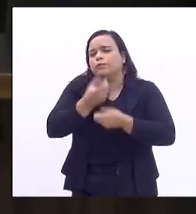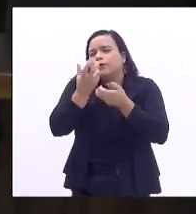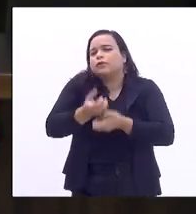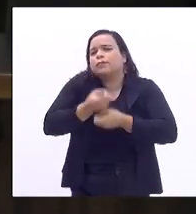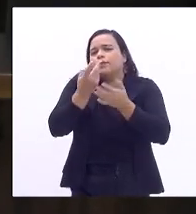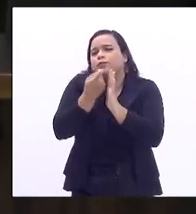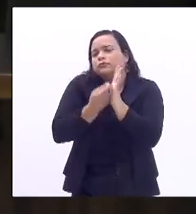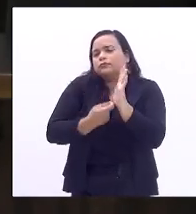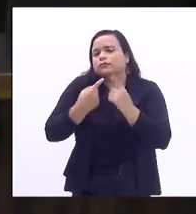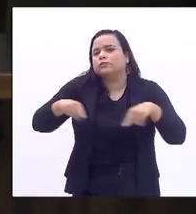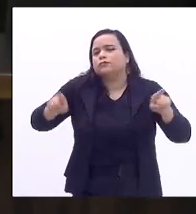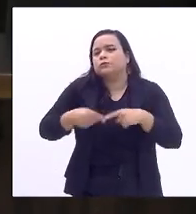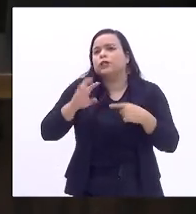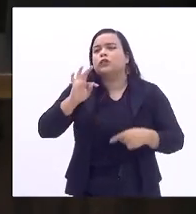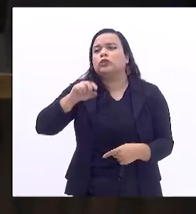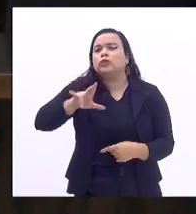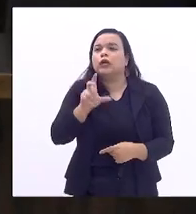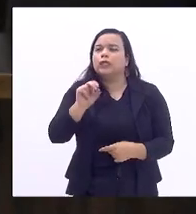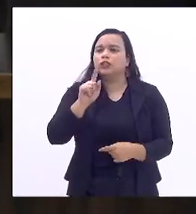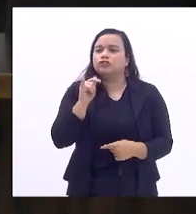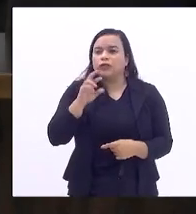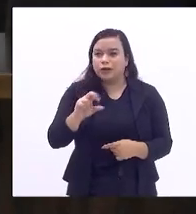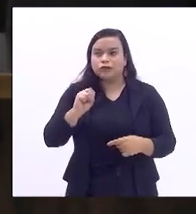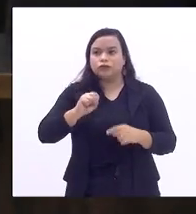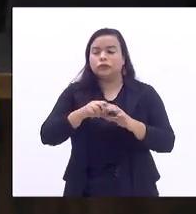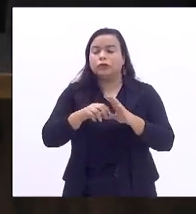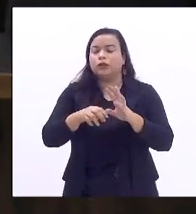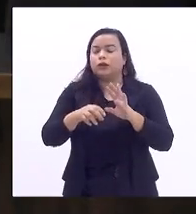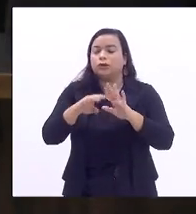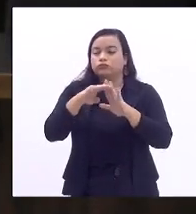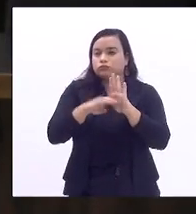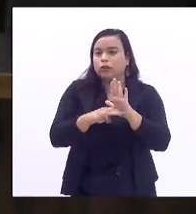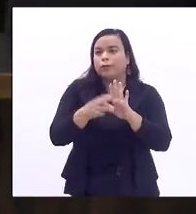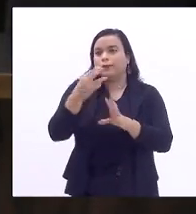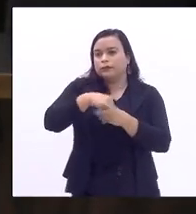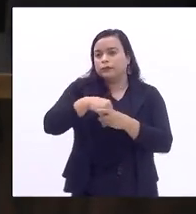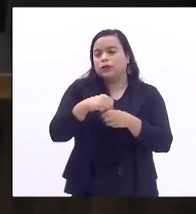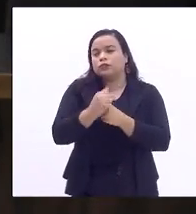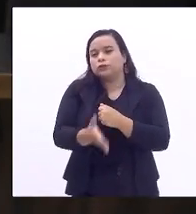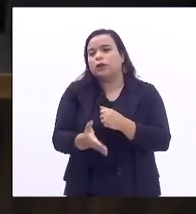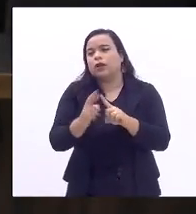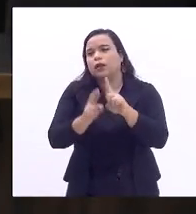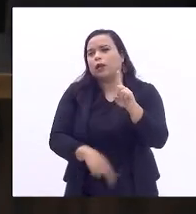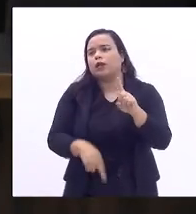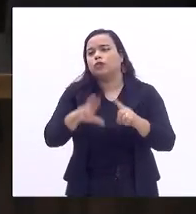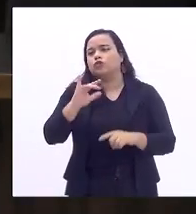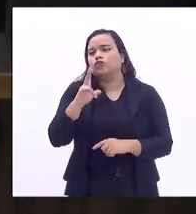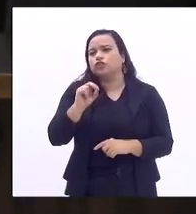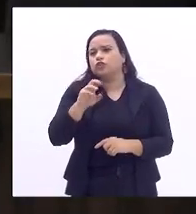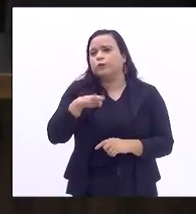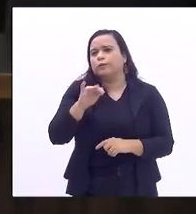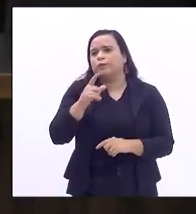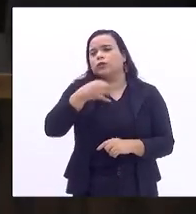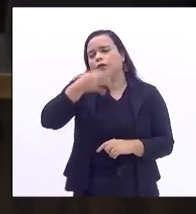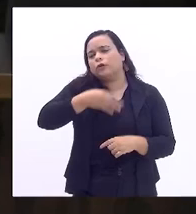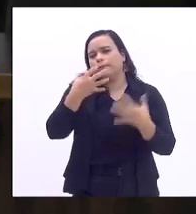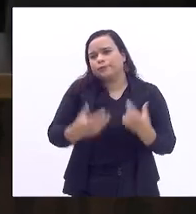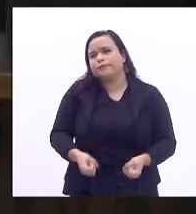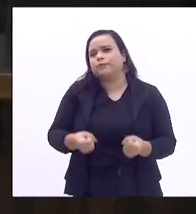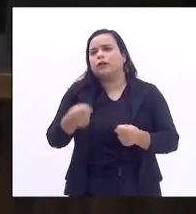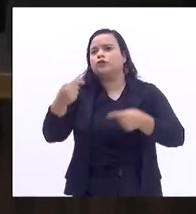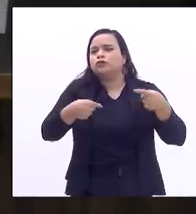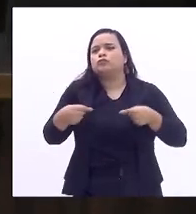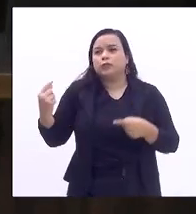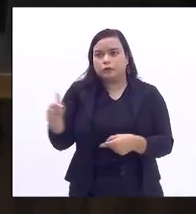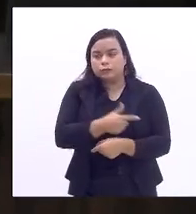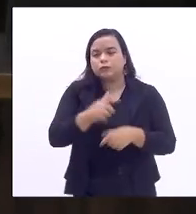parecer da comissão de normas internas e proposições externas favorável relator Deputado Chico Machado em discussão não